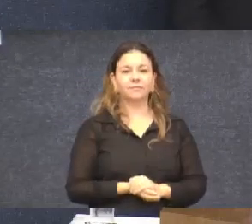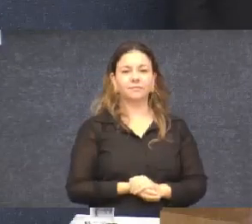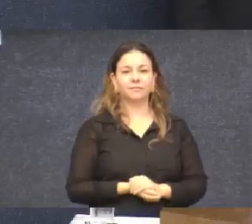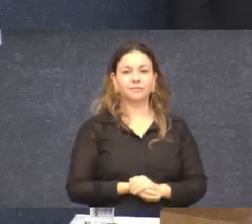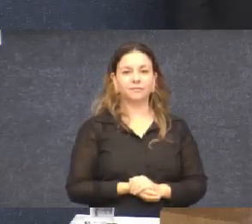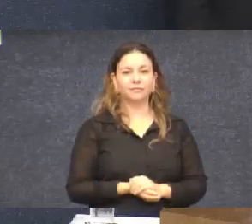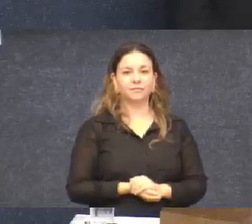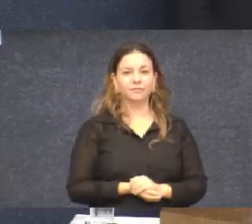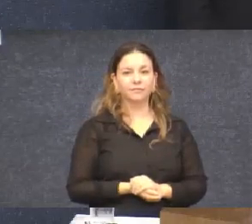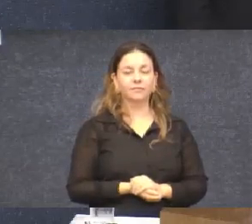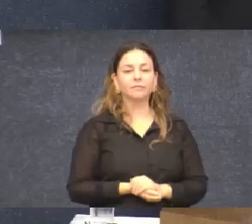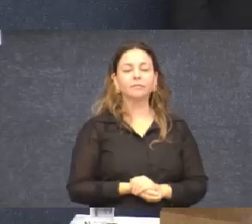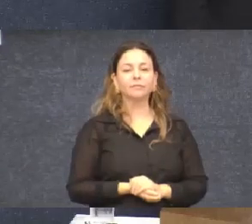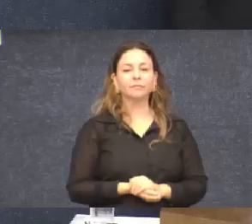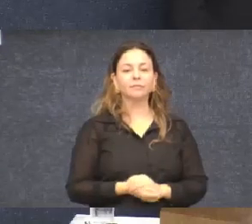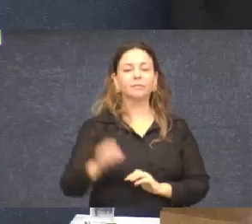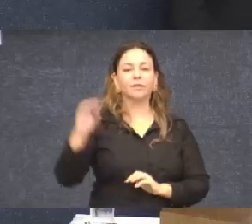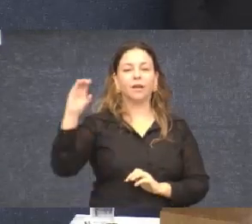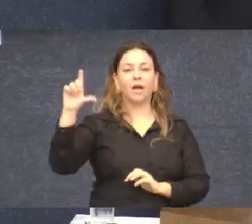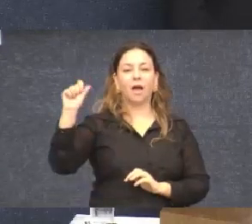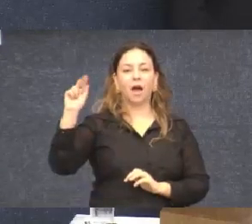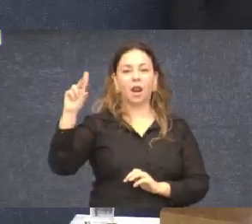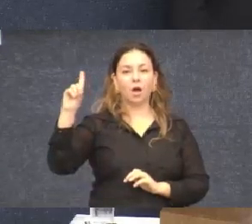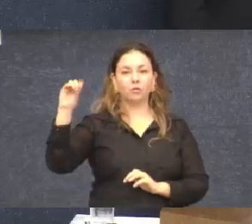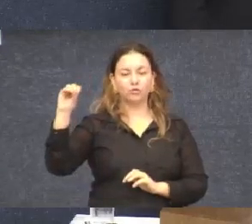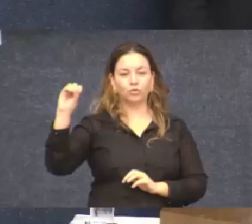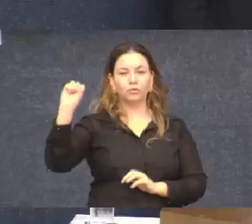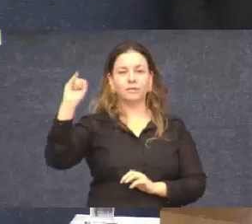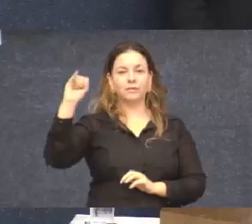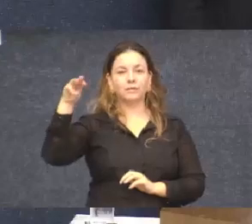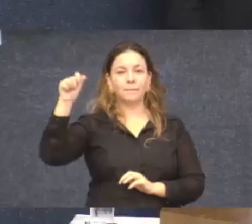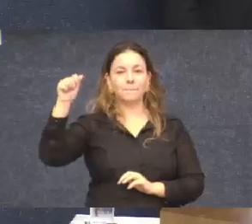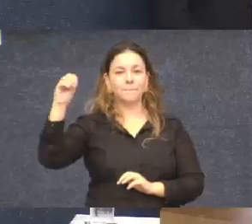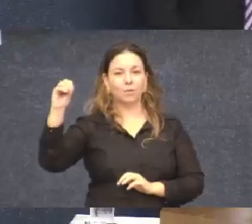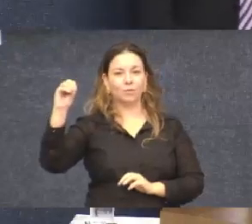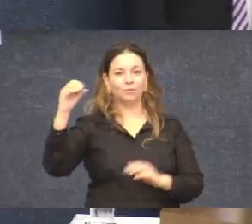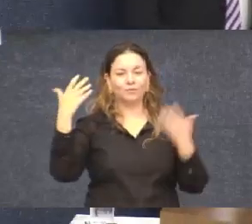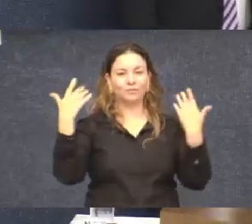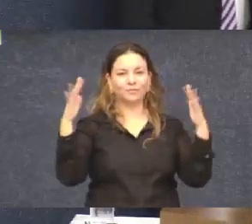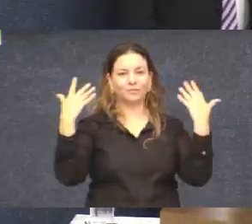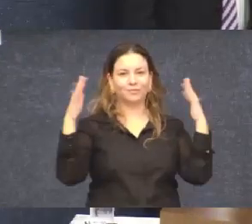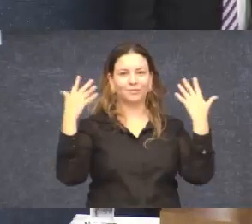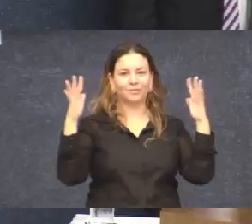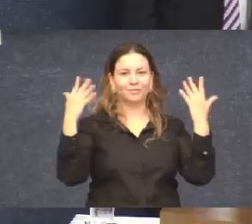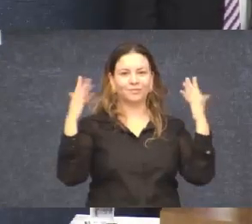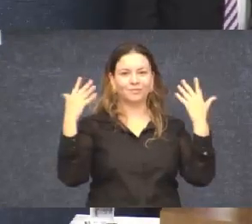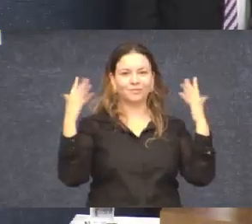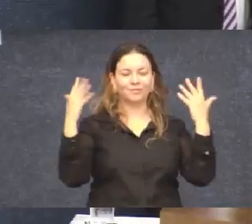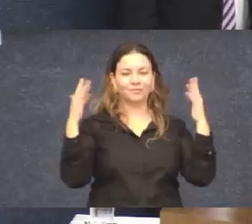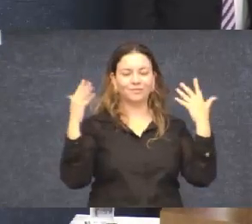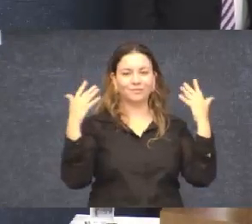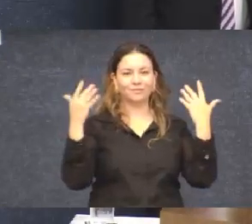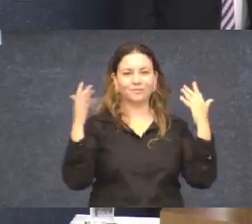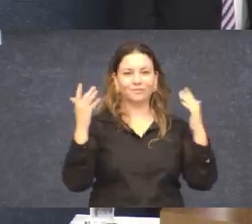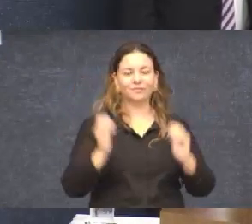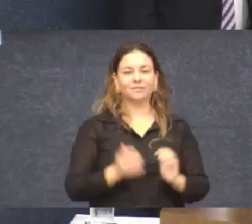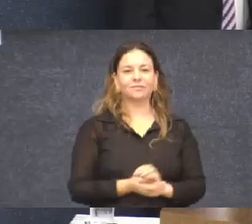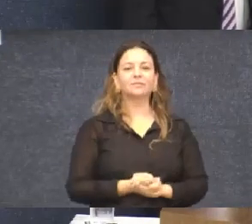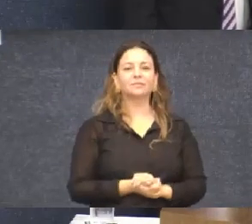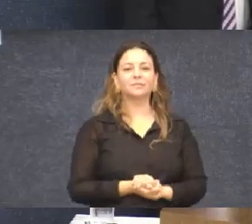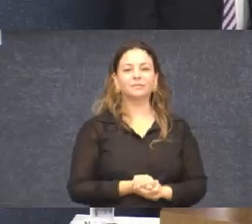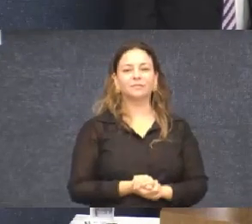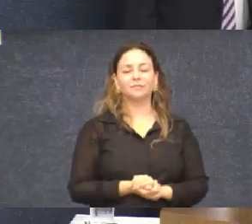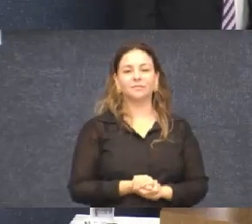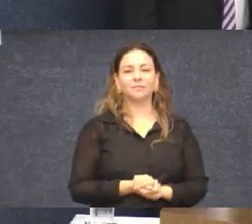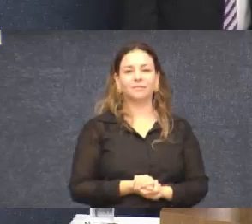te fortaleceu. Cláudio é sobre Simão ser abrigo e Santos também ter Gomes. Morado em outros corações. E